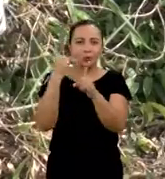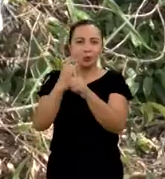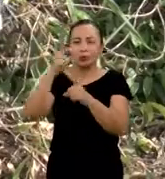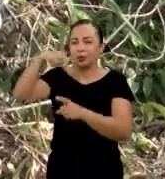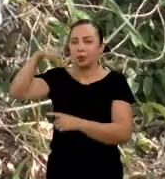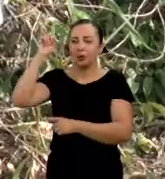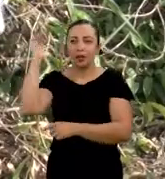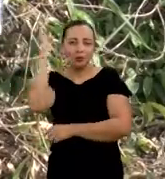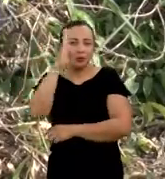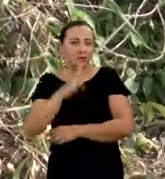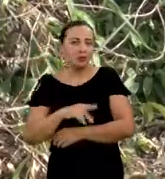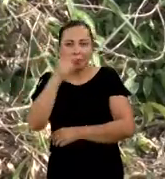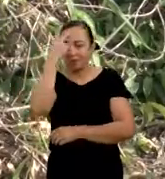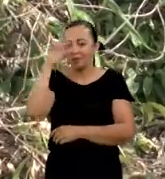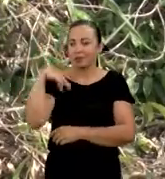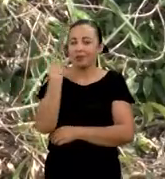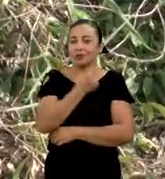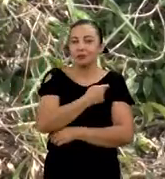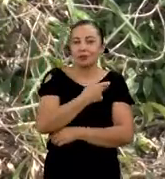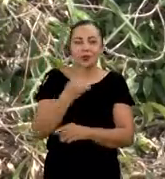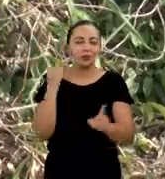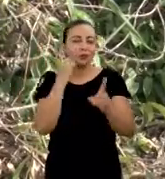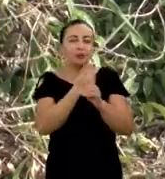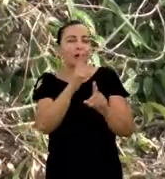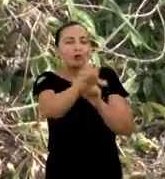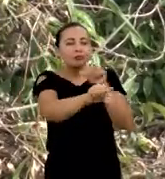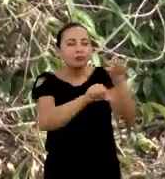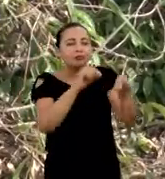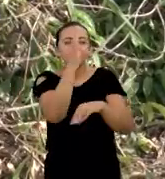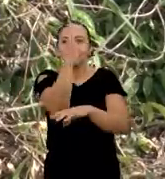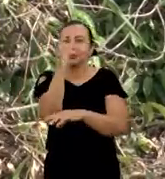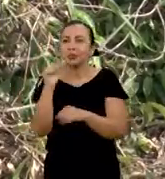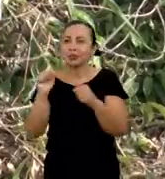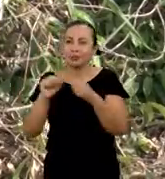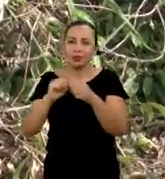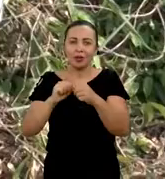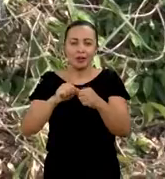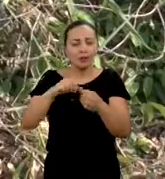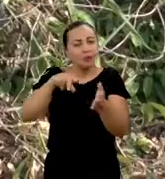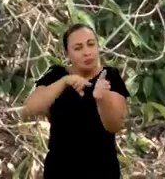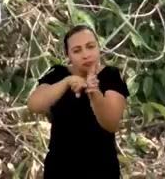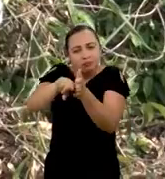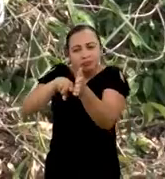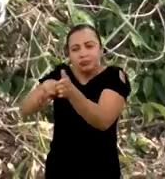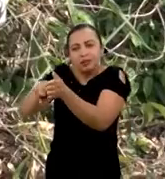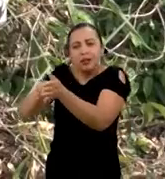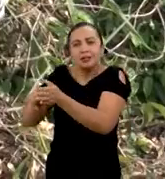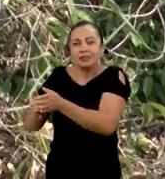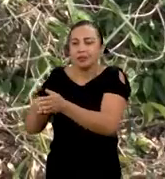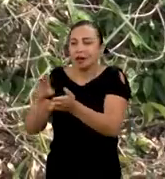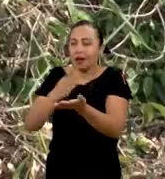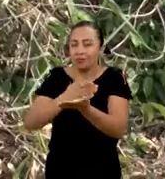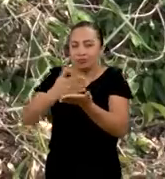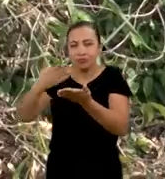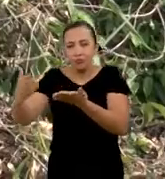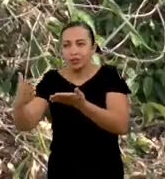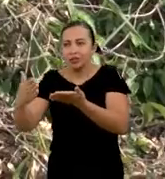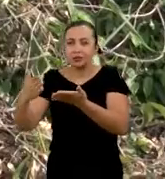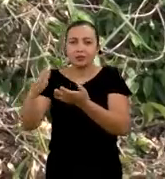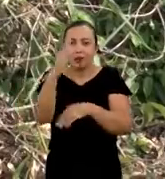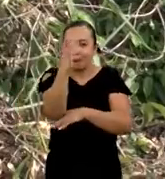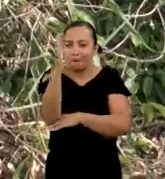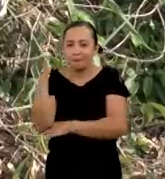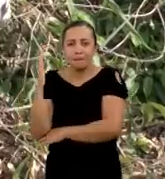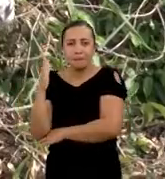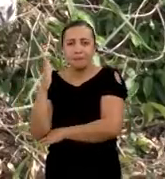brasileiro então para a gente chegar a escolher essa planta inicialmente a gente fez um levantamento a partir de levantamentos